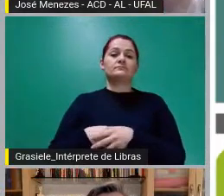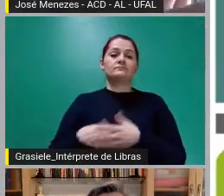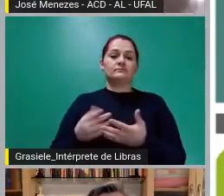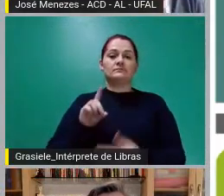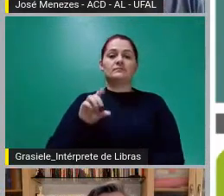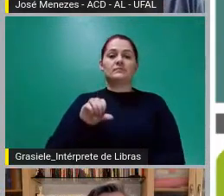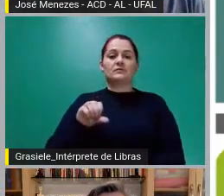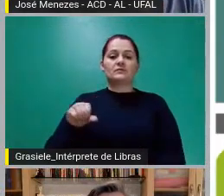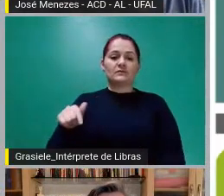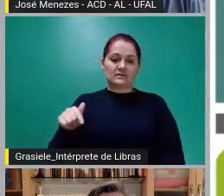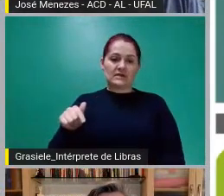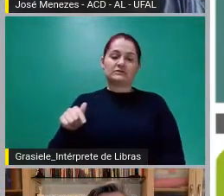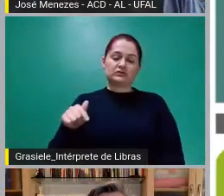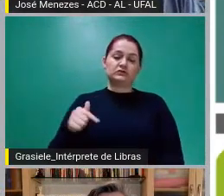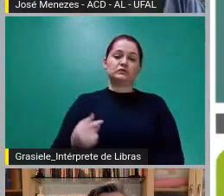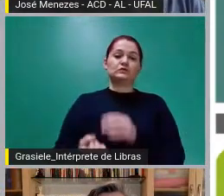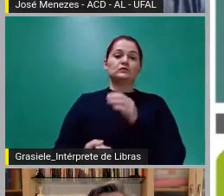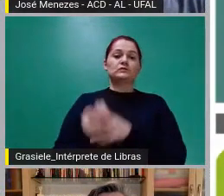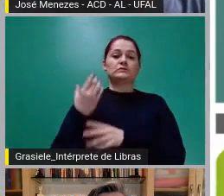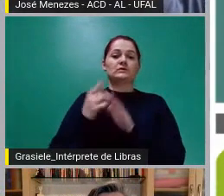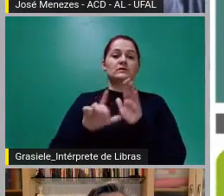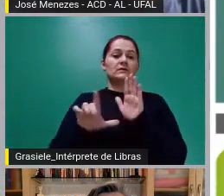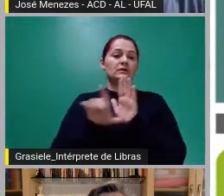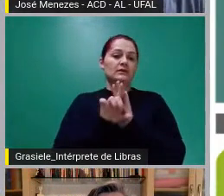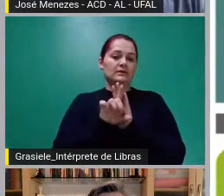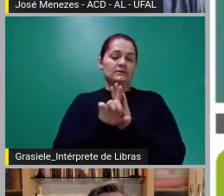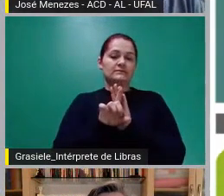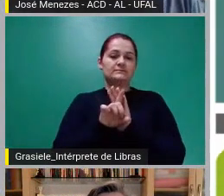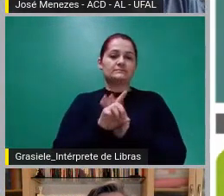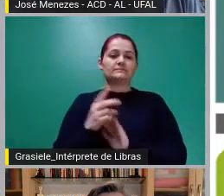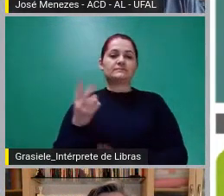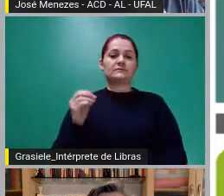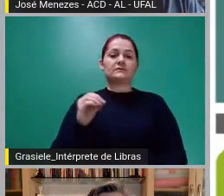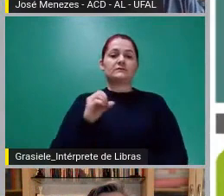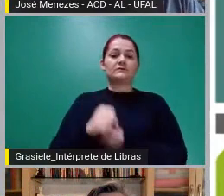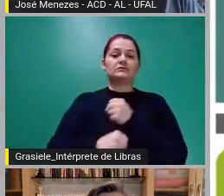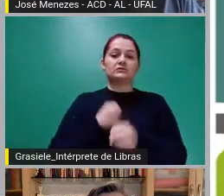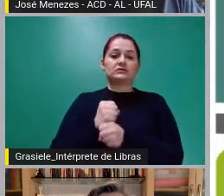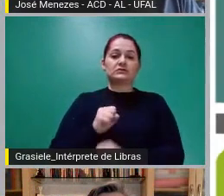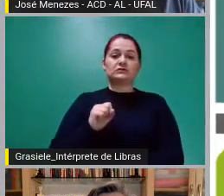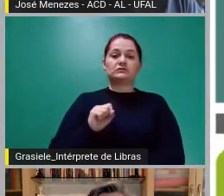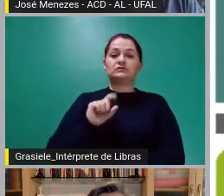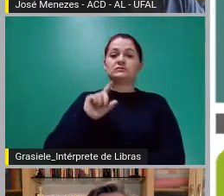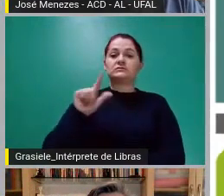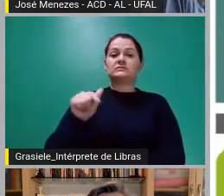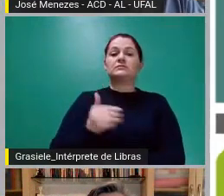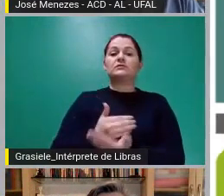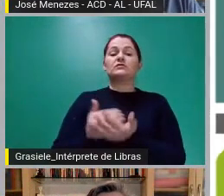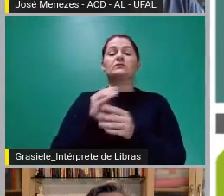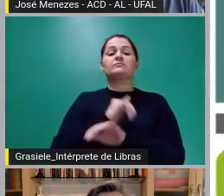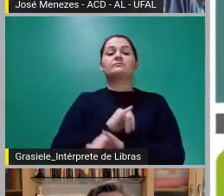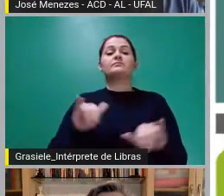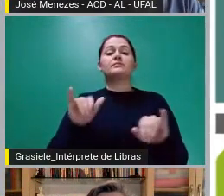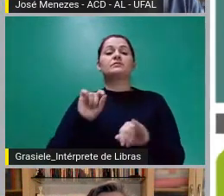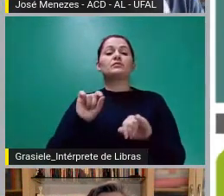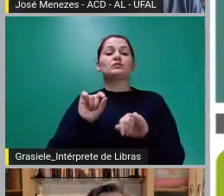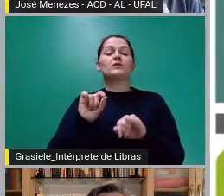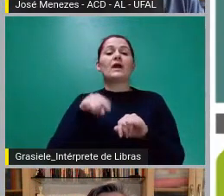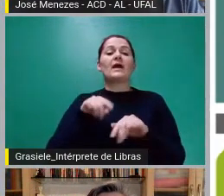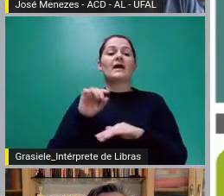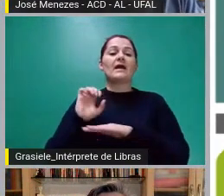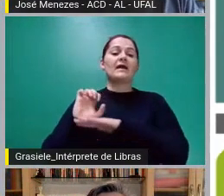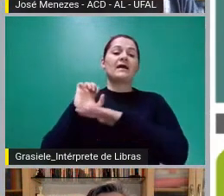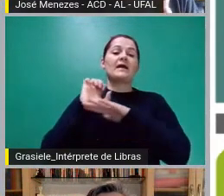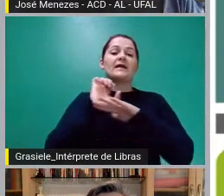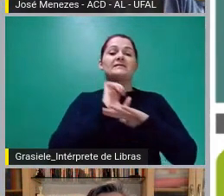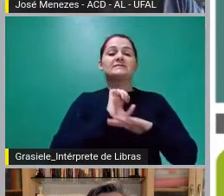97, então, cria essa lei, 20 anos após, já começa a dizer que os estados